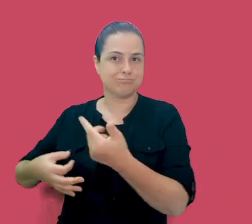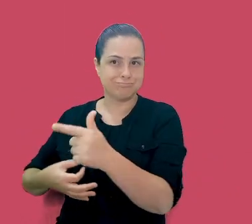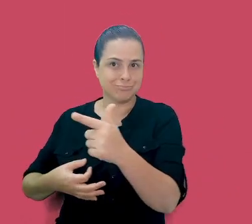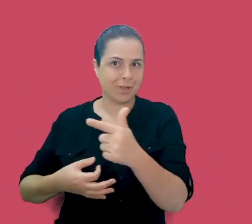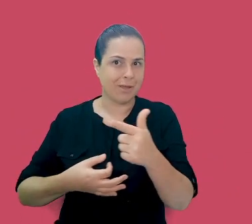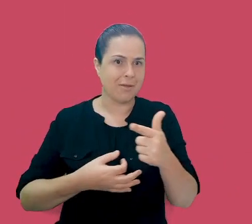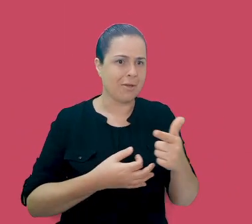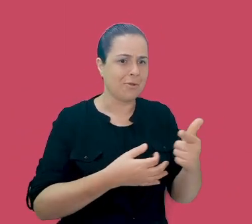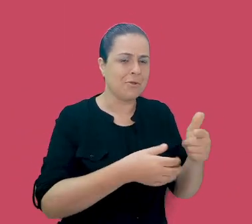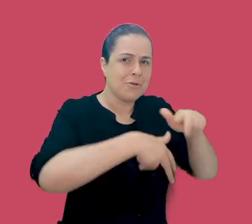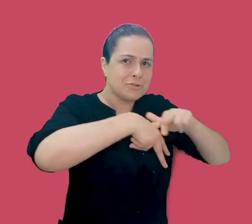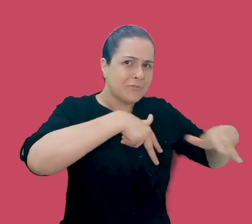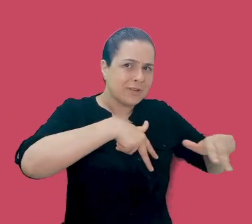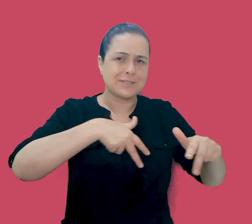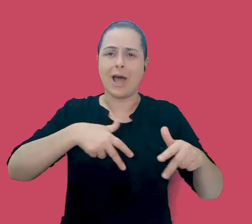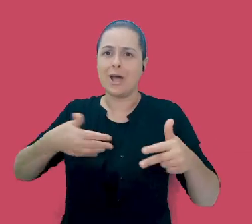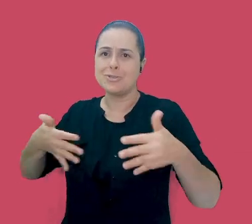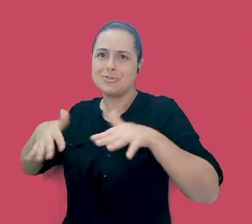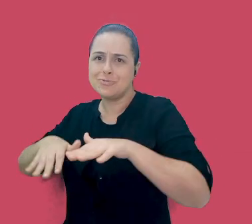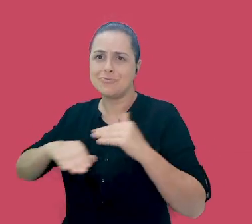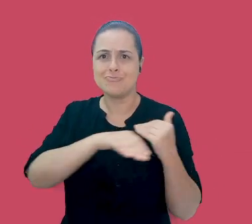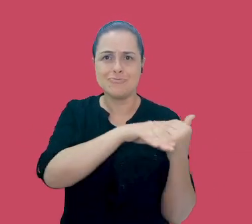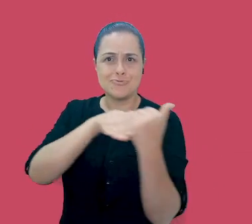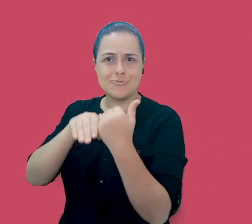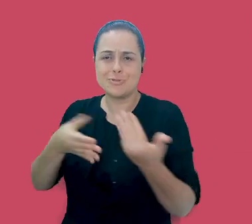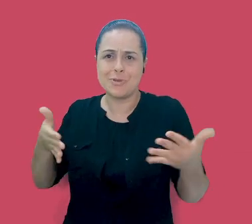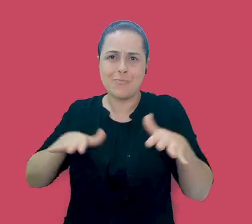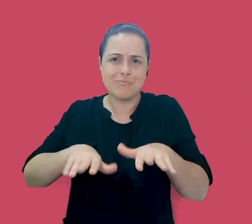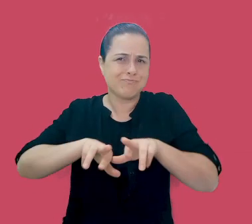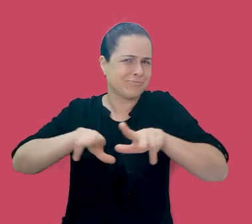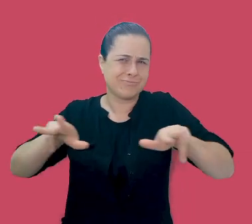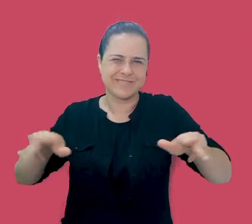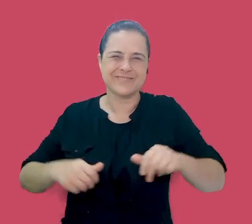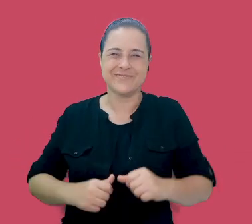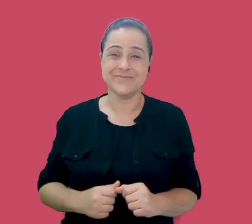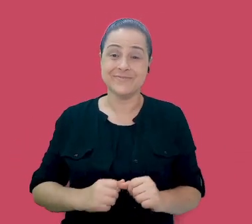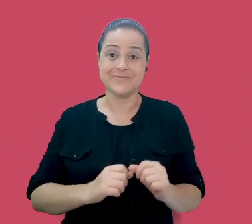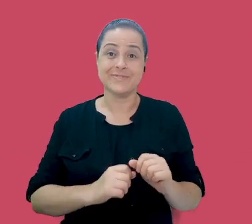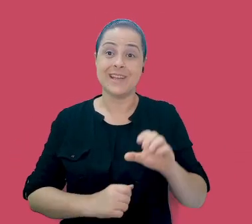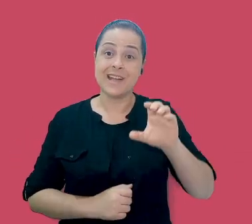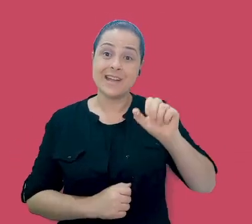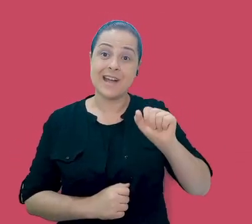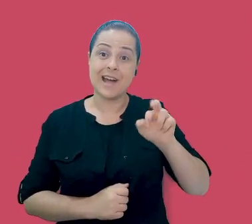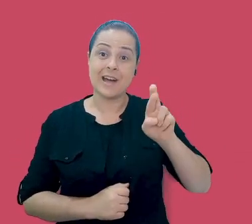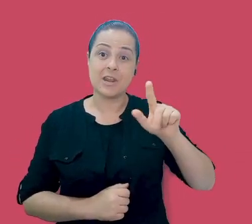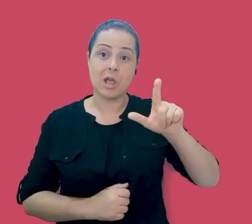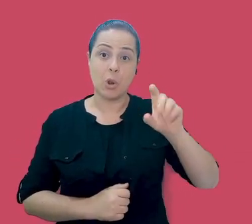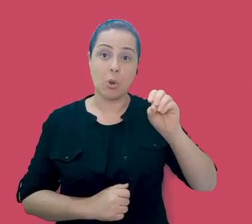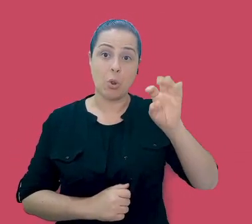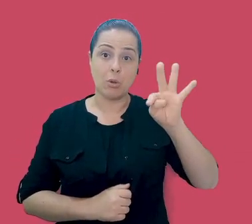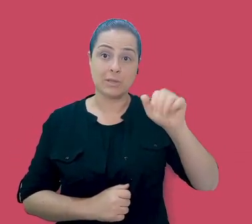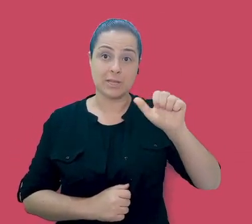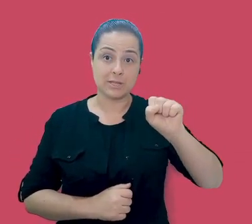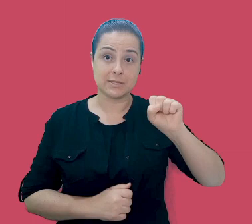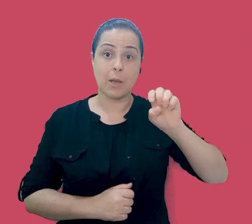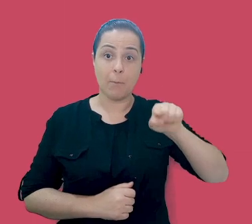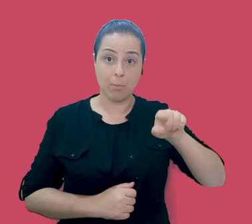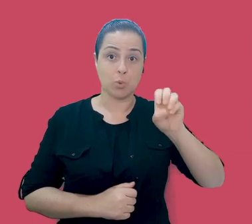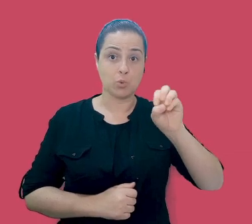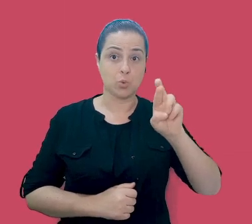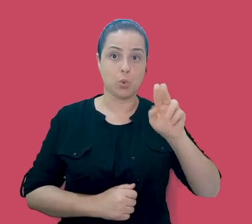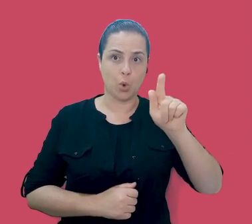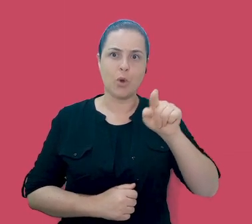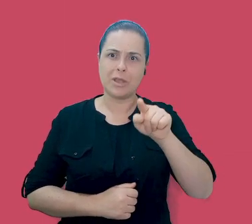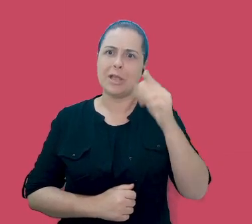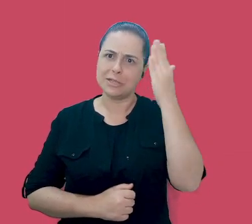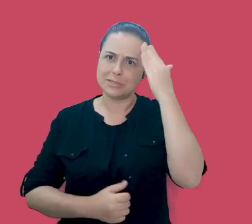a equidade, a inclusão e tudo que cabe aí nesse tudo. Vai lá no carlotas.org para saber mais. Passa a bola para a